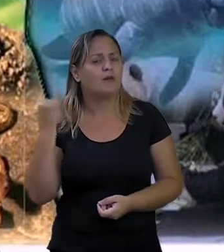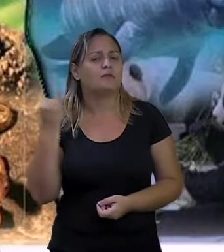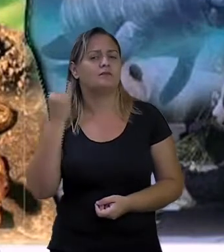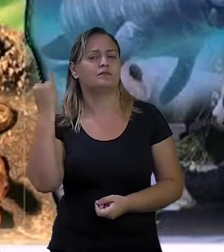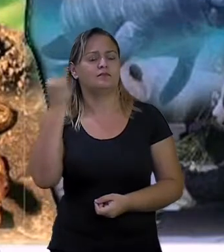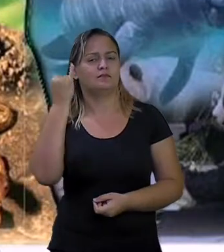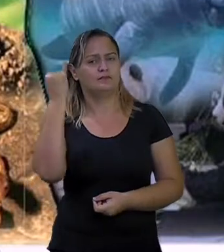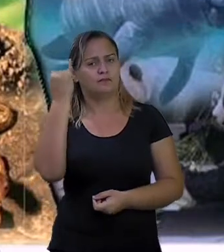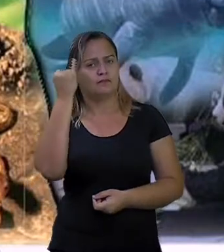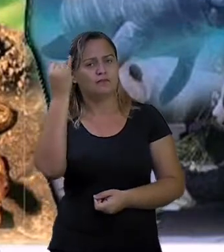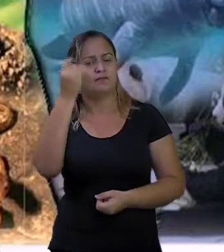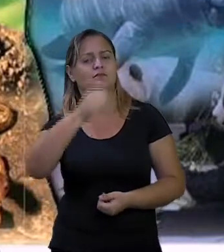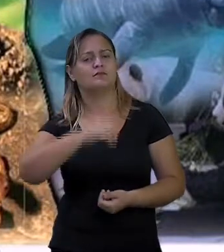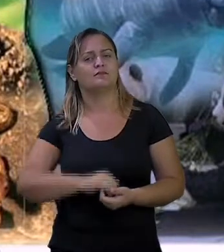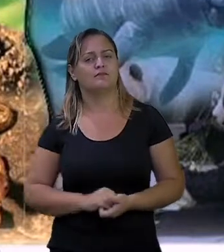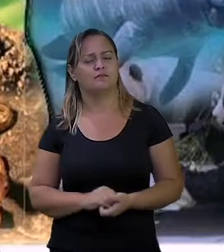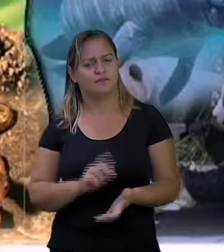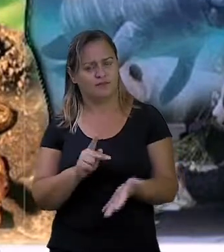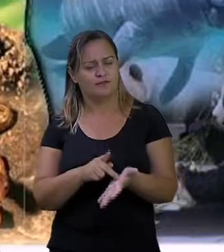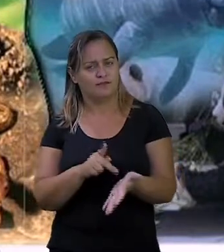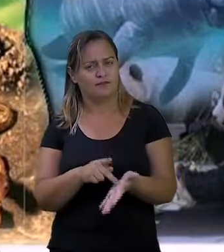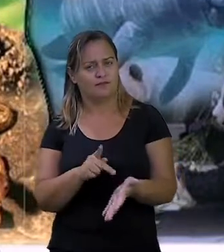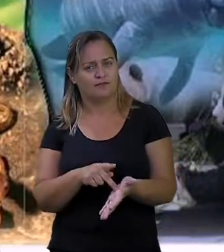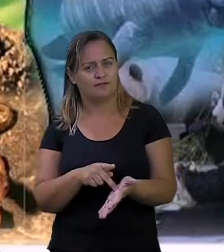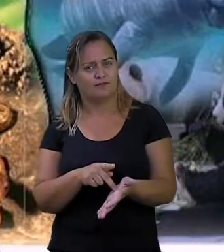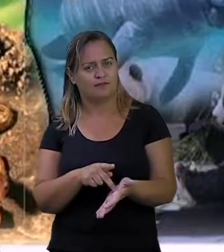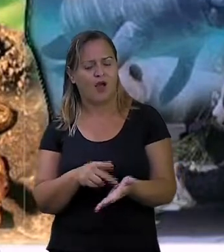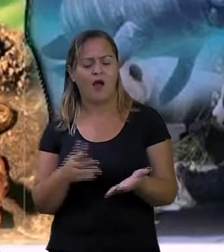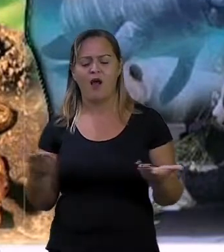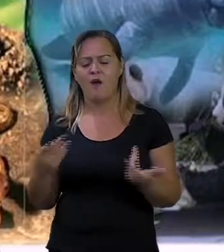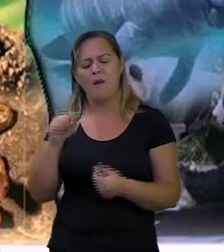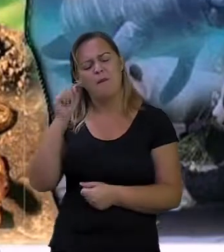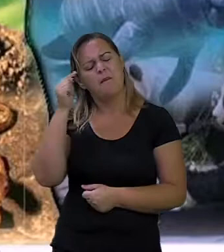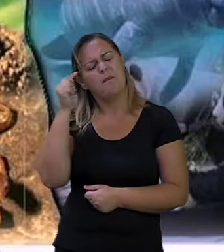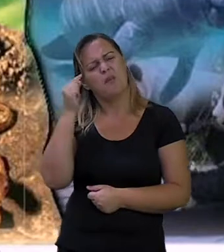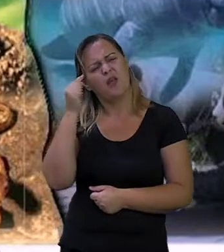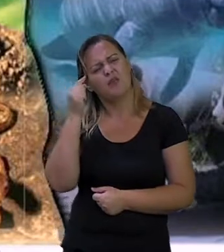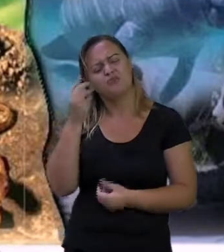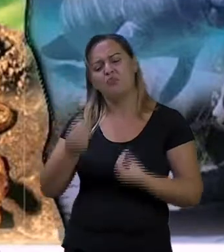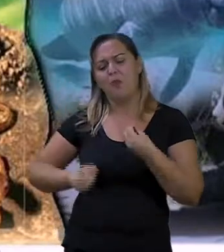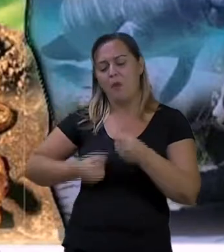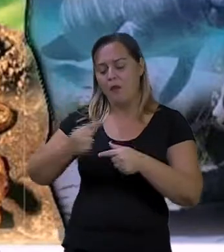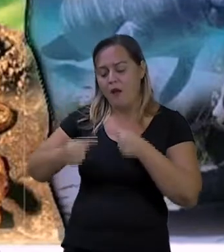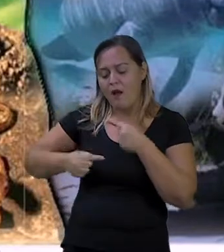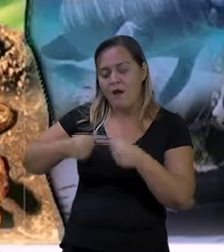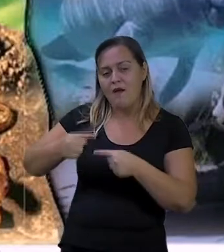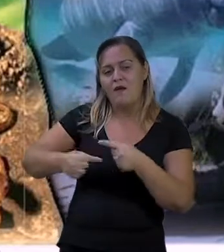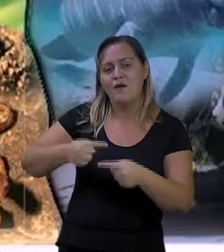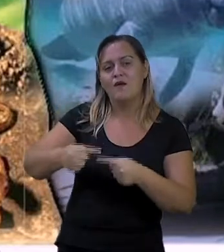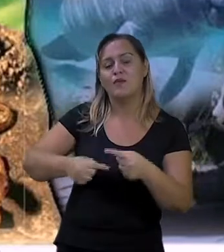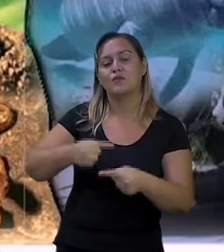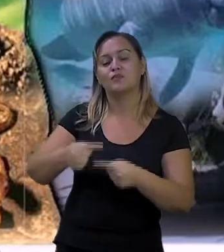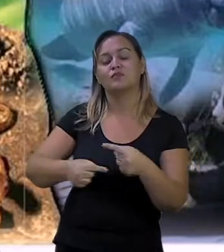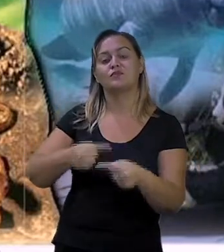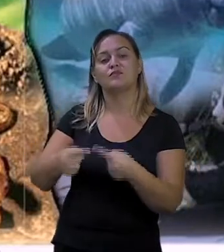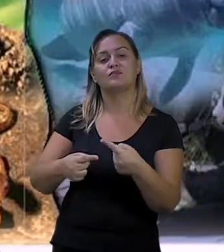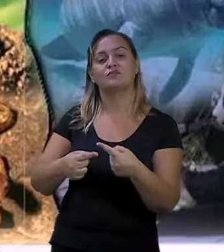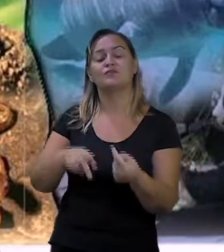E aí, como que é a reprodução dos